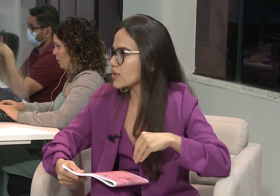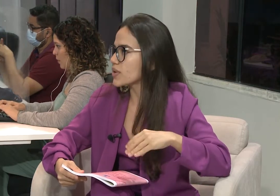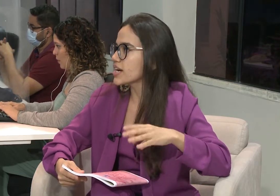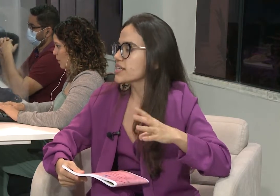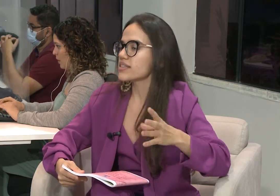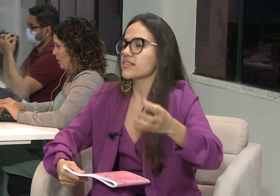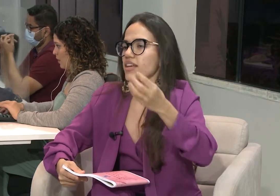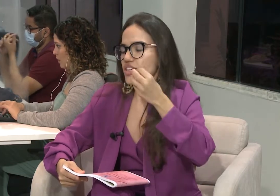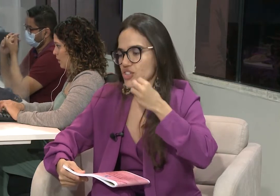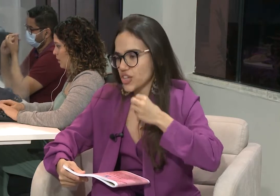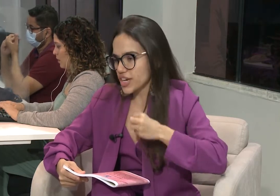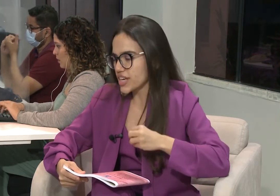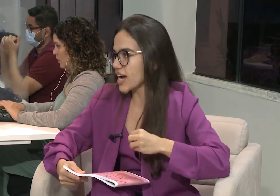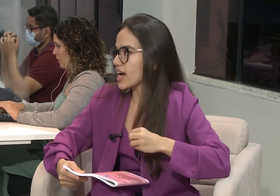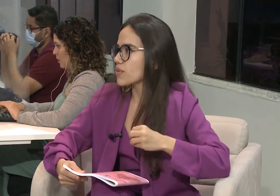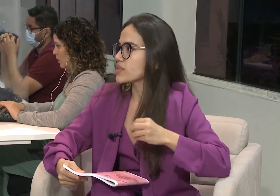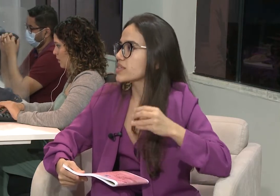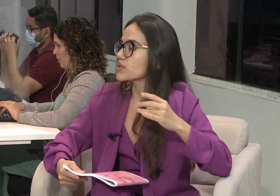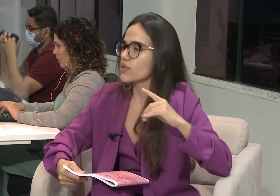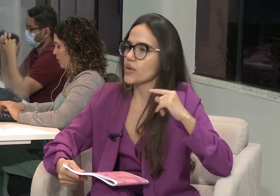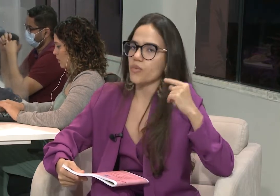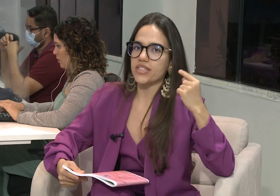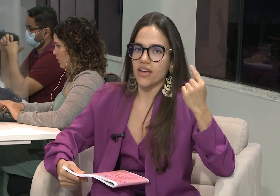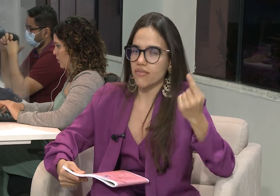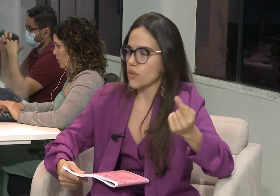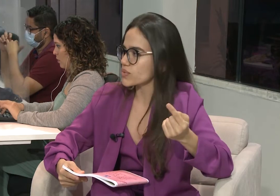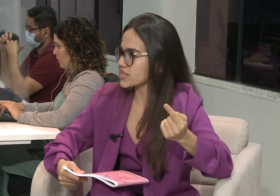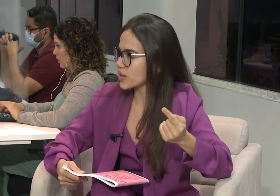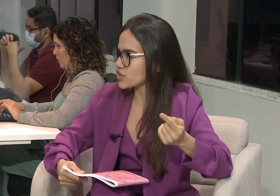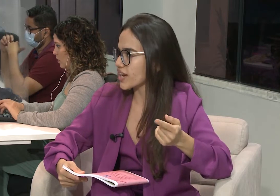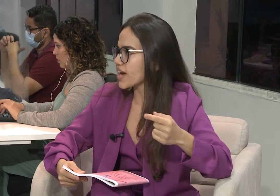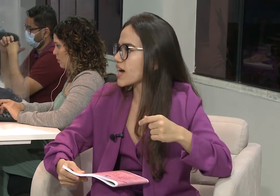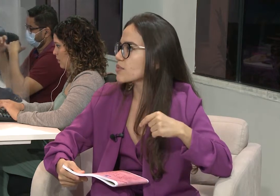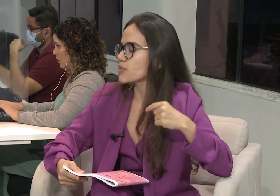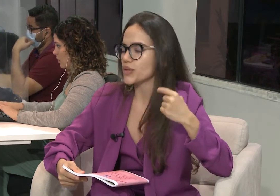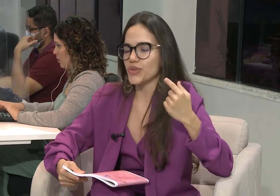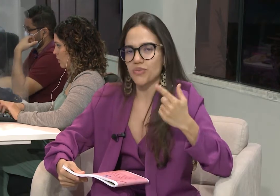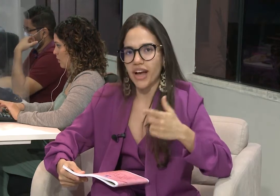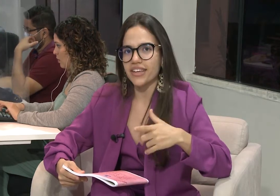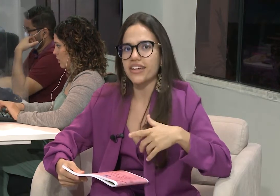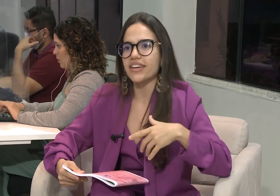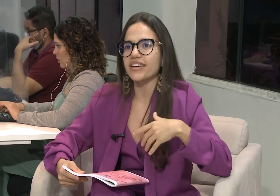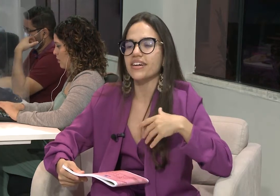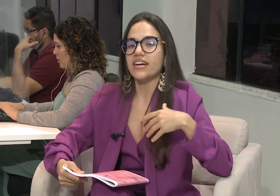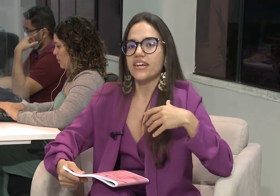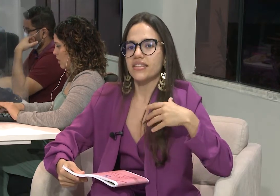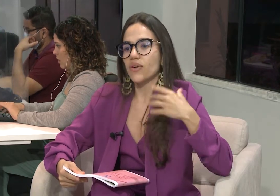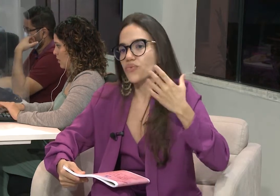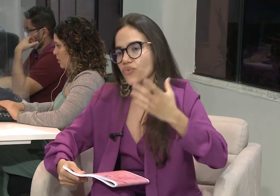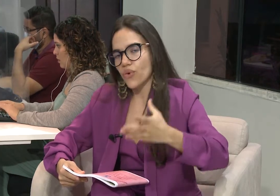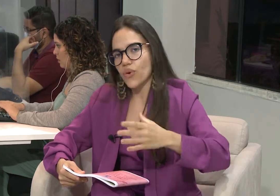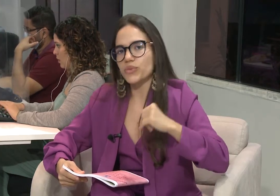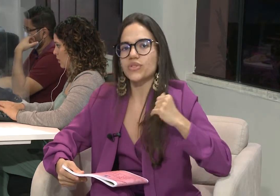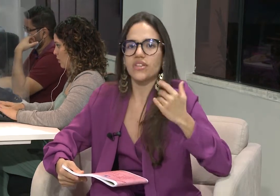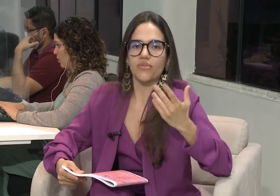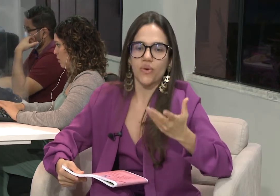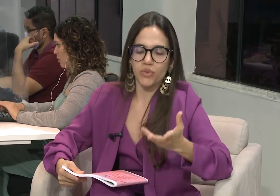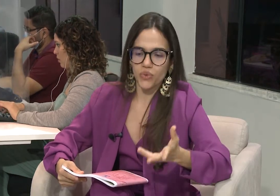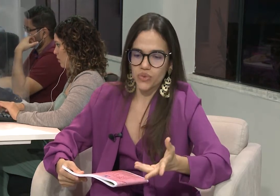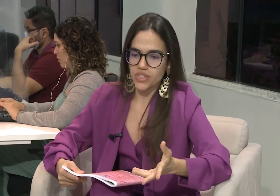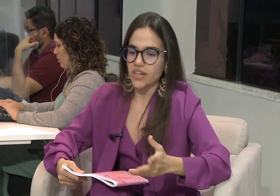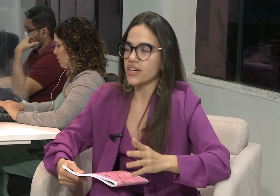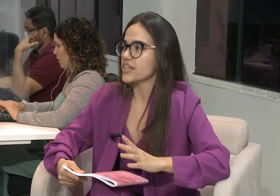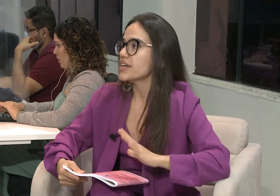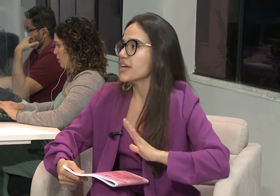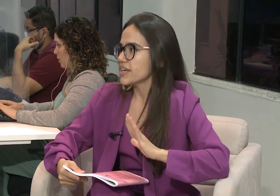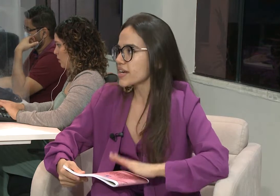com água, se tem que ingerir água, se eu tenho que observar algum sinal de alarme, uma dor de barriga, né, um vômito, se tem vômito